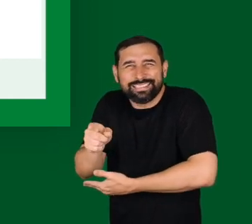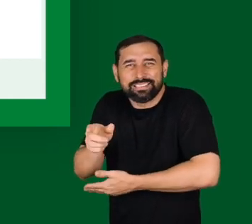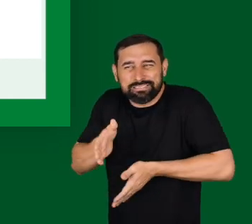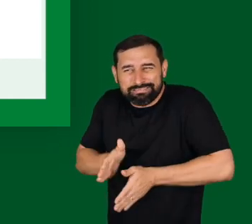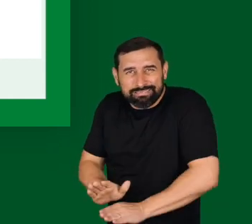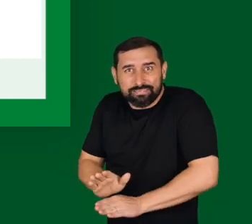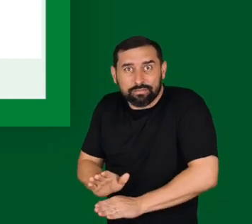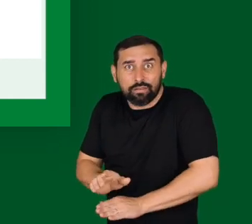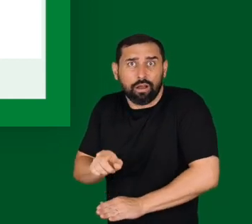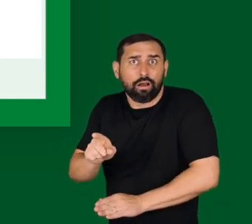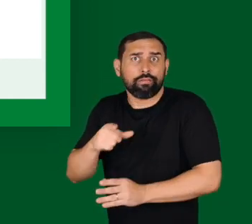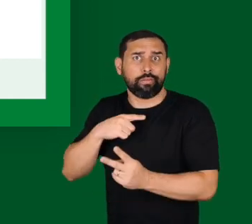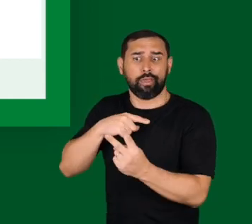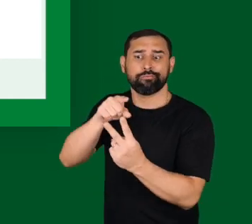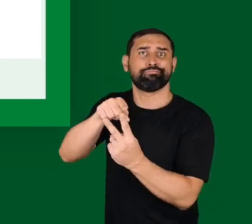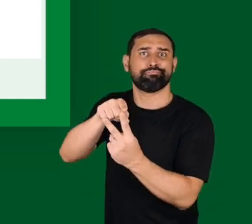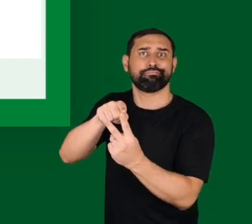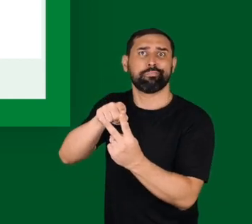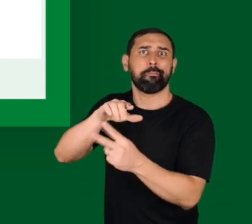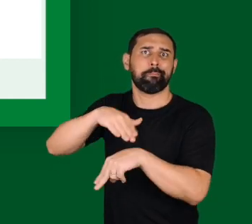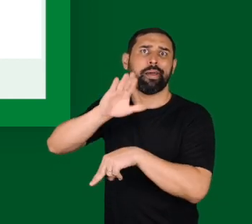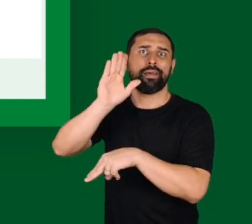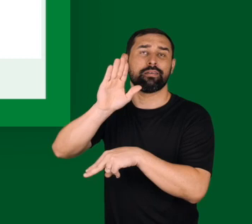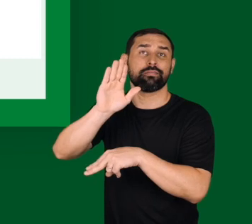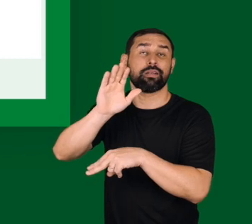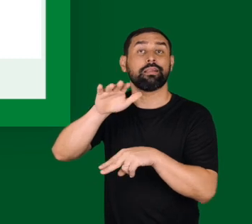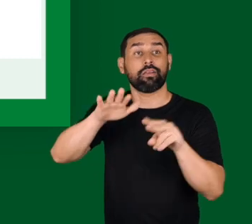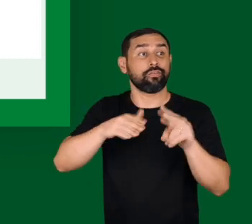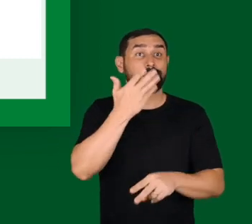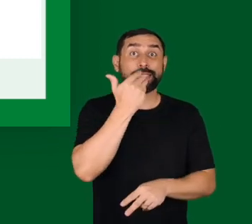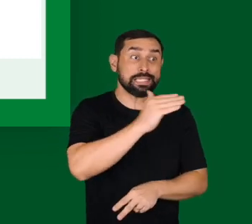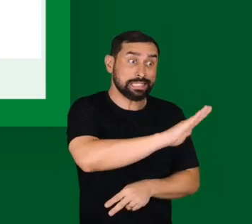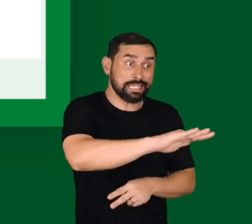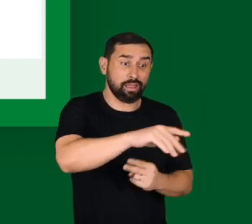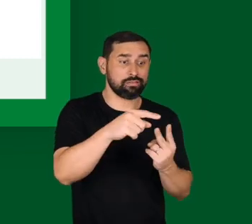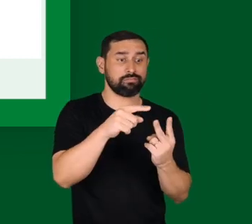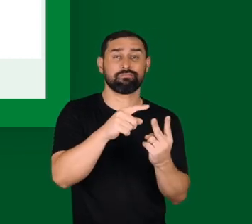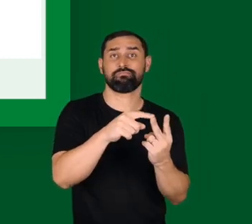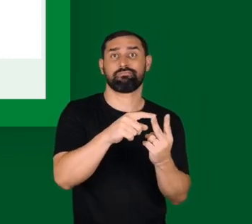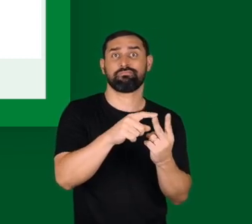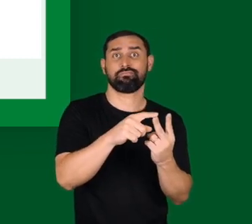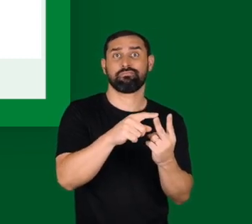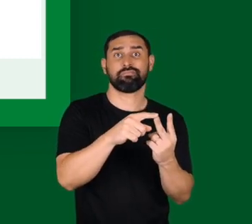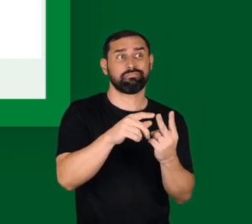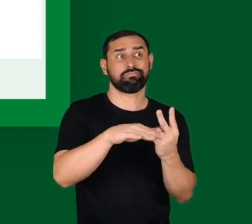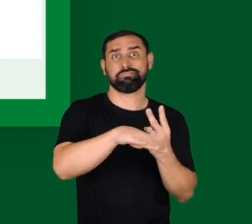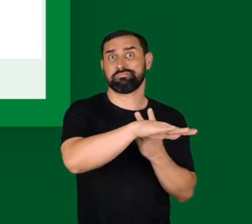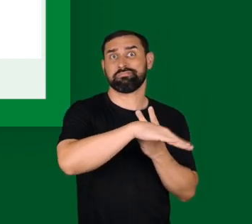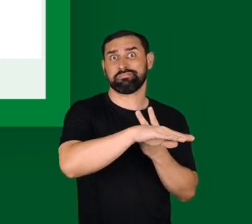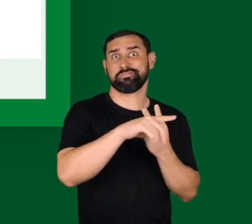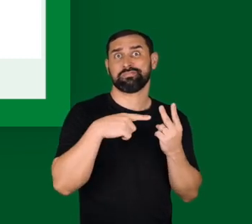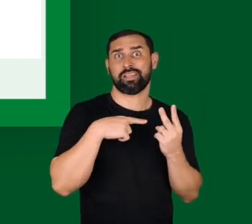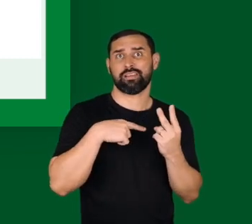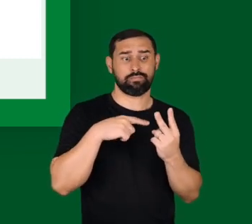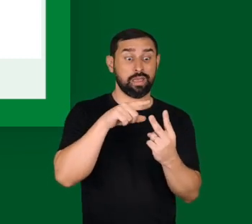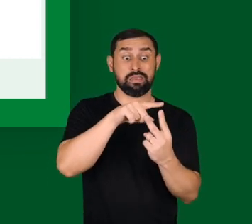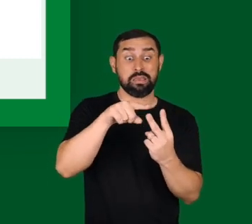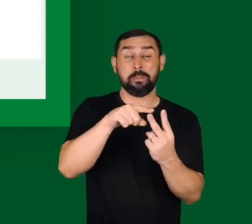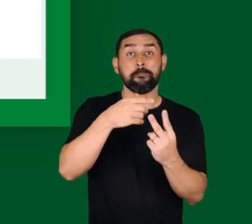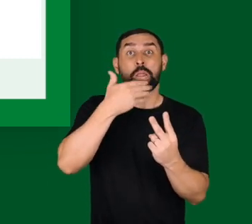à fenitoína. Nas unidades pediátricas, o maior acesso talvez seja do midazolam. Tudo bem, não